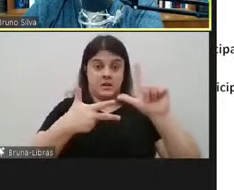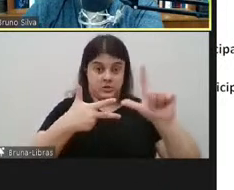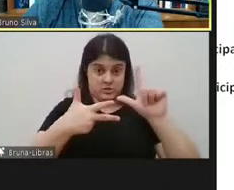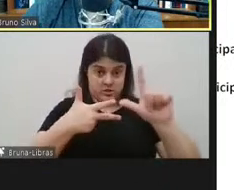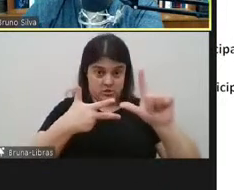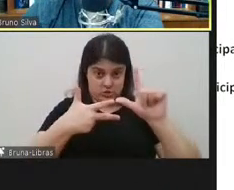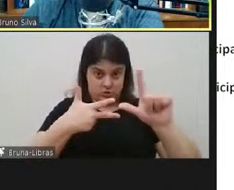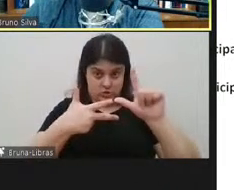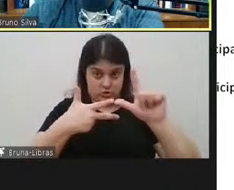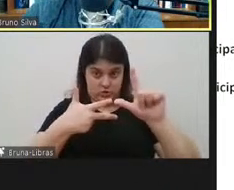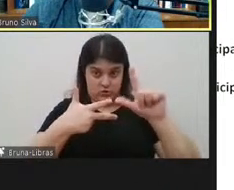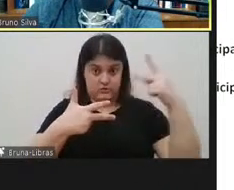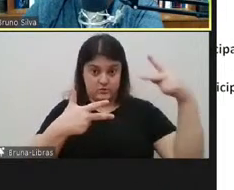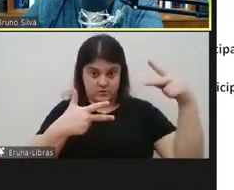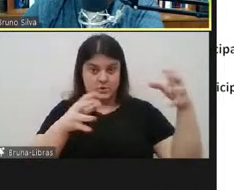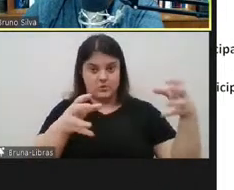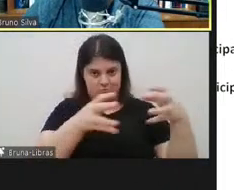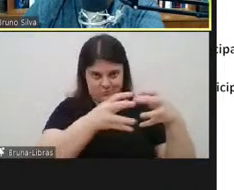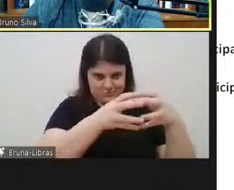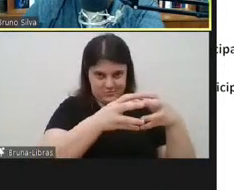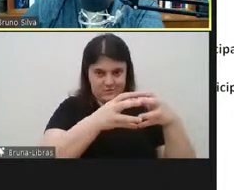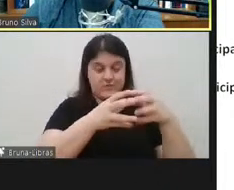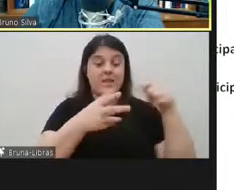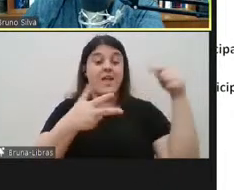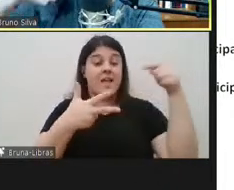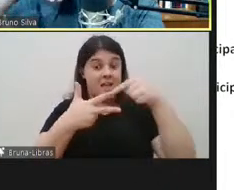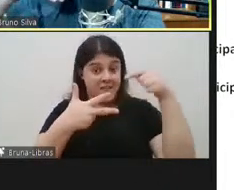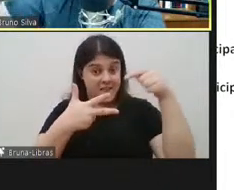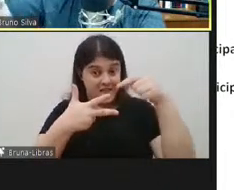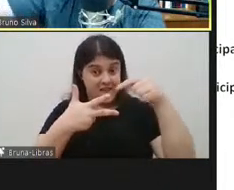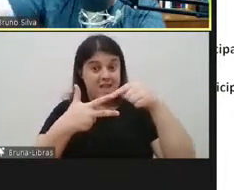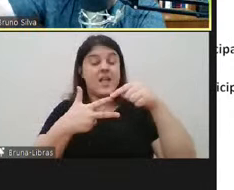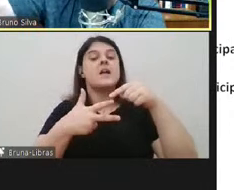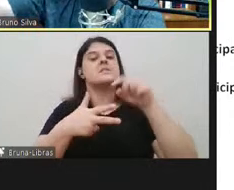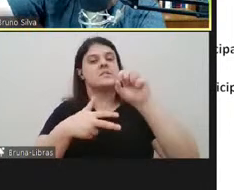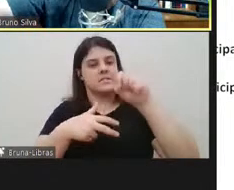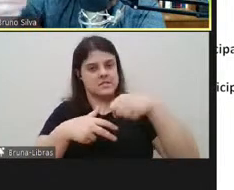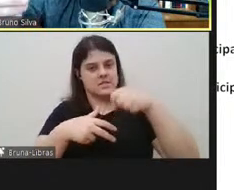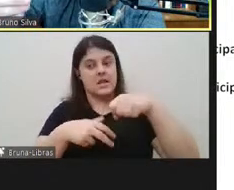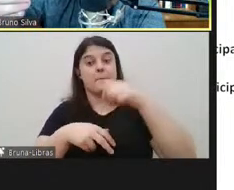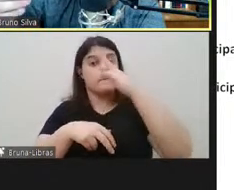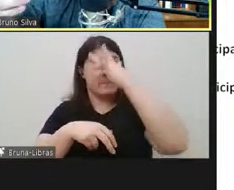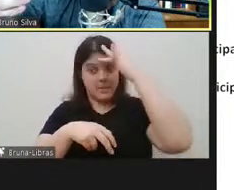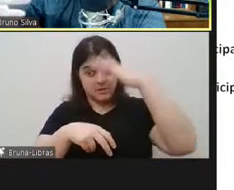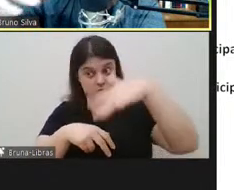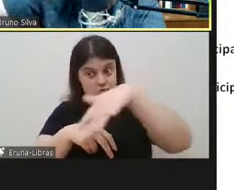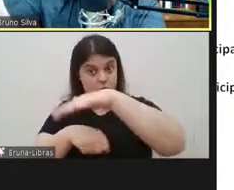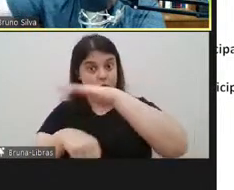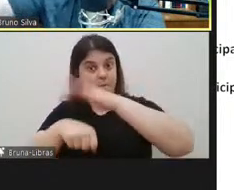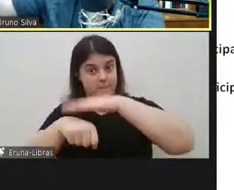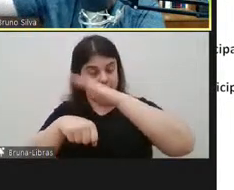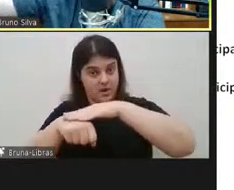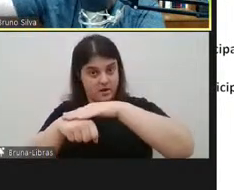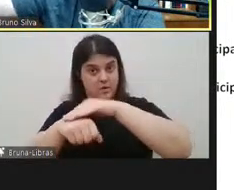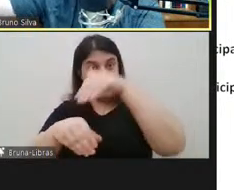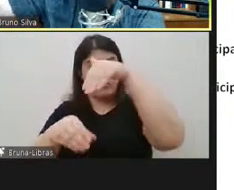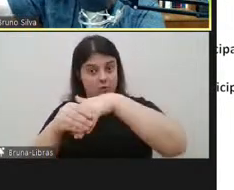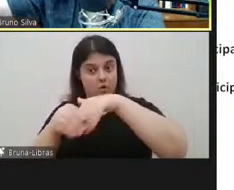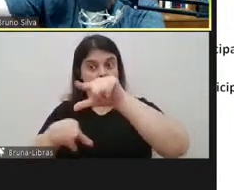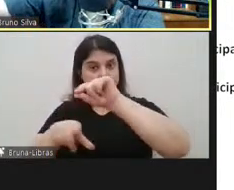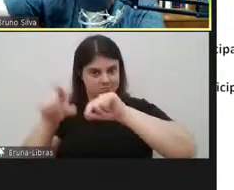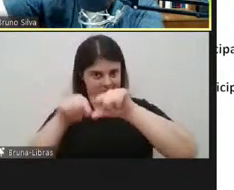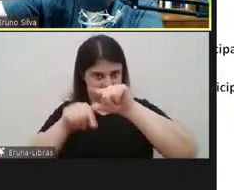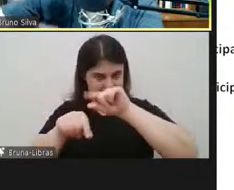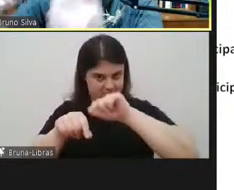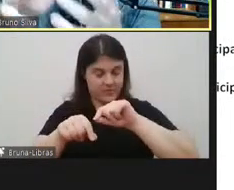legislativo e ao Parlamento esse sim que é eleito pelo voto popular e esse Parlamento